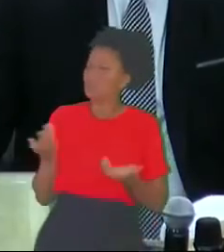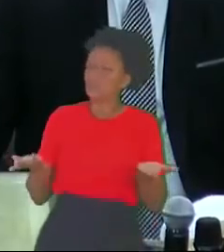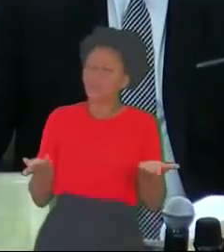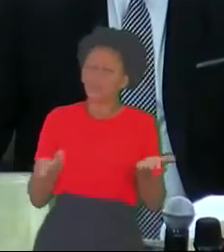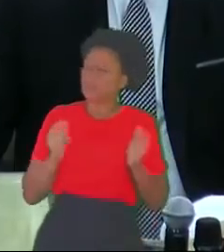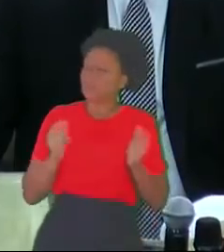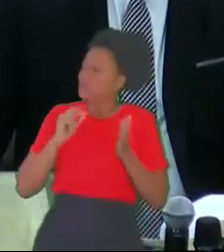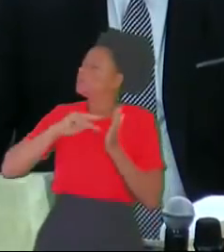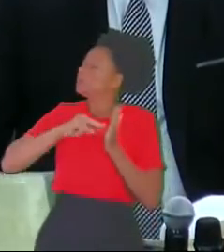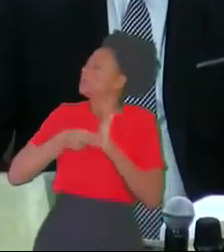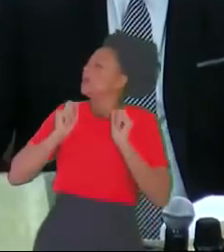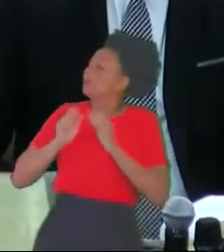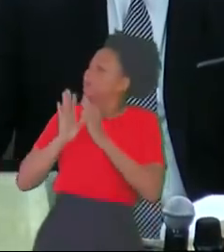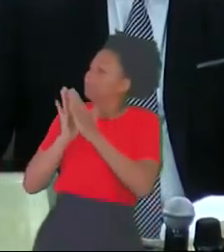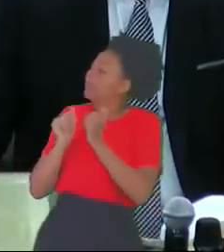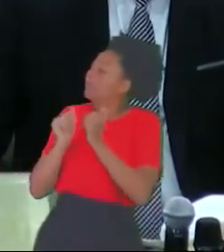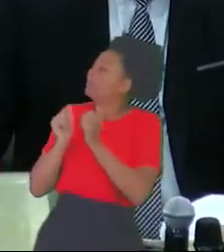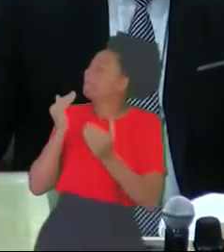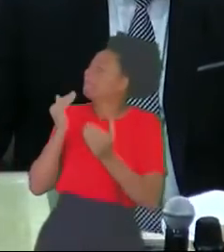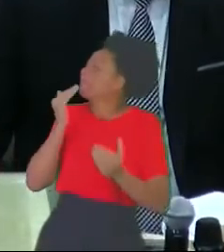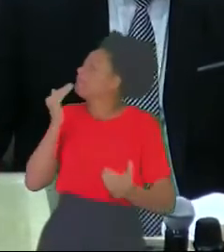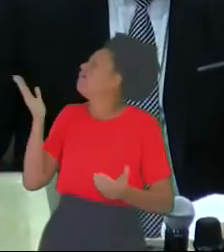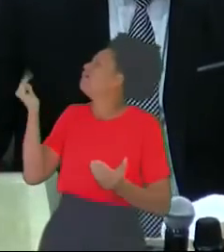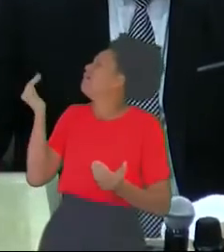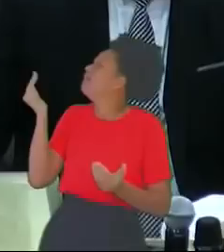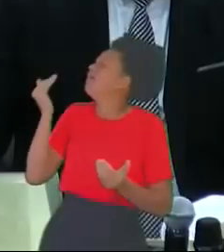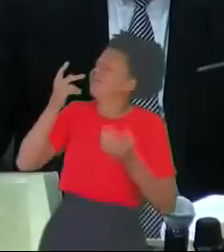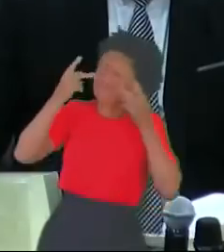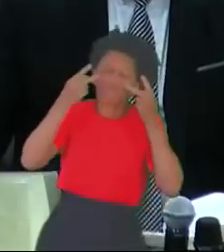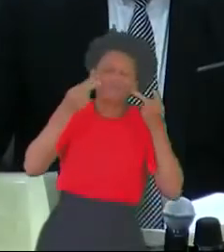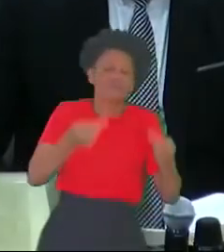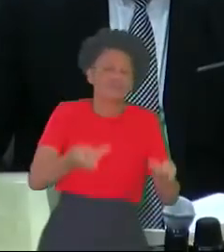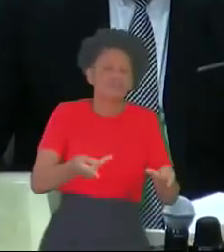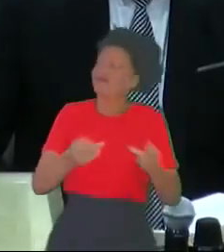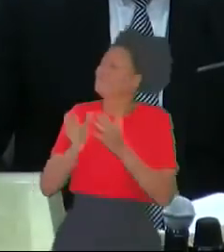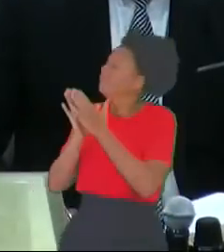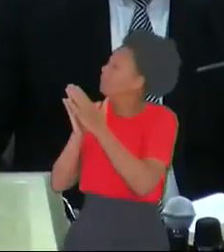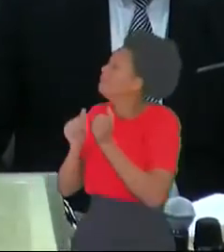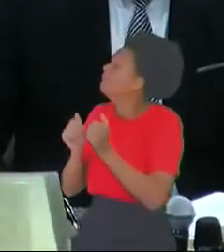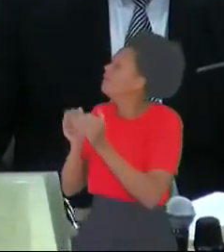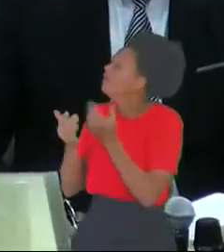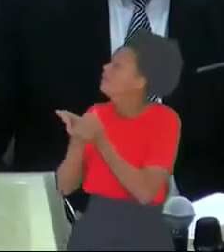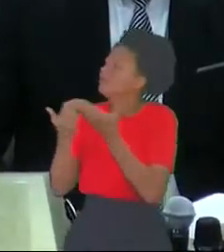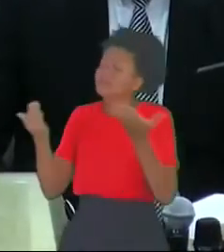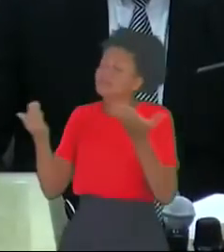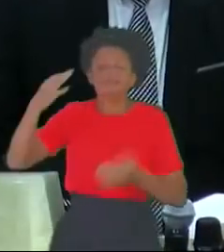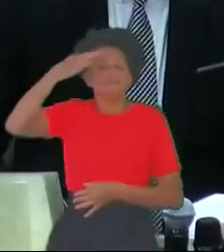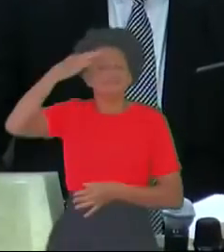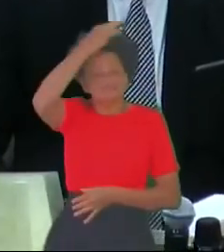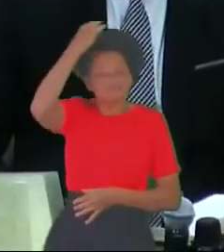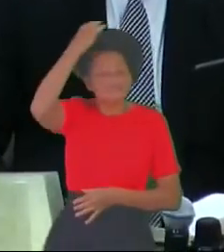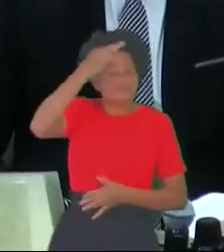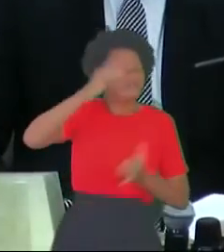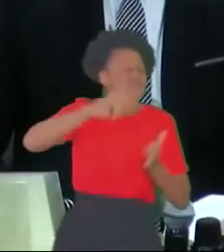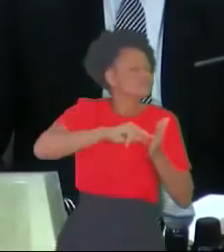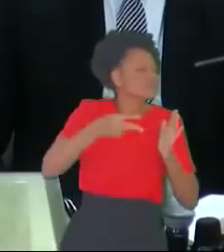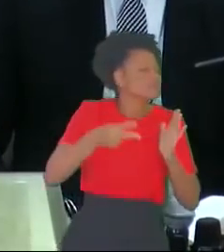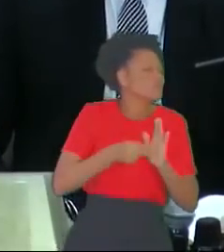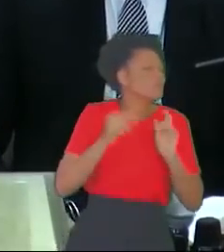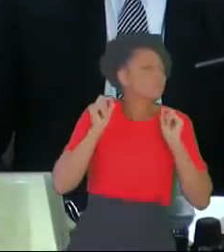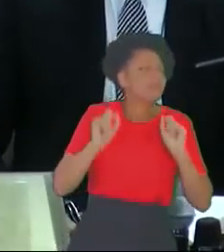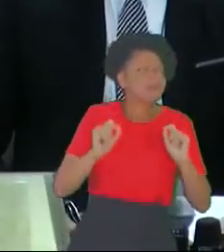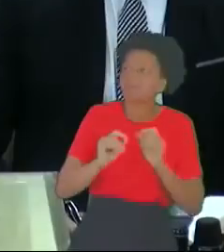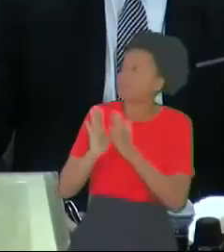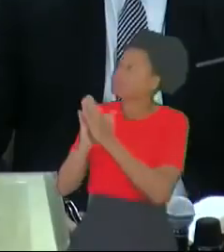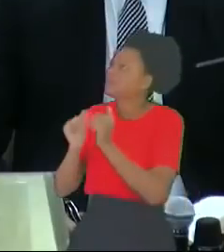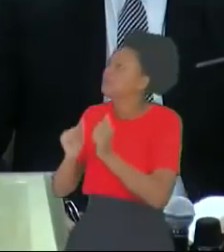uma visita de Deus? Pedir uma visita do Espírito Santo? Pedir uma visita do